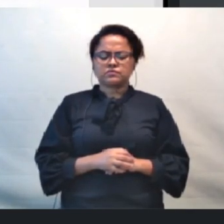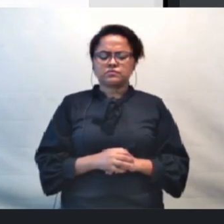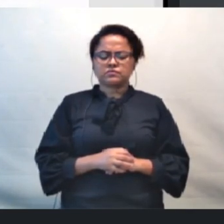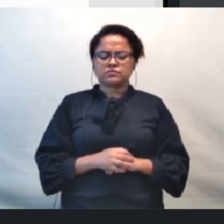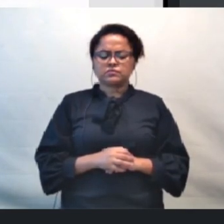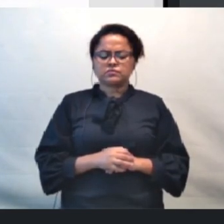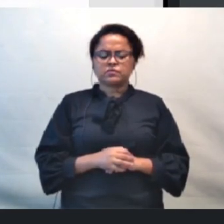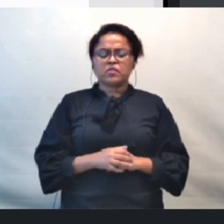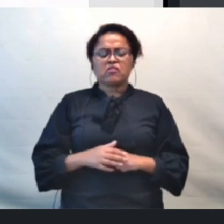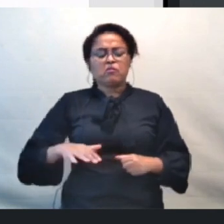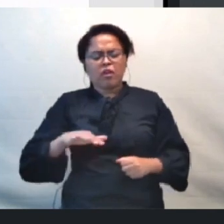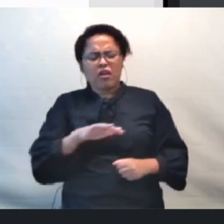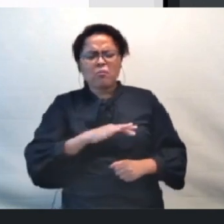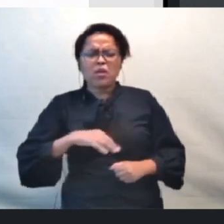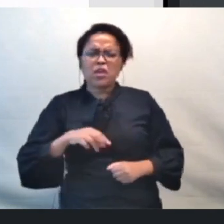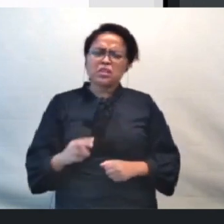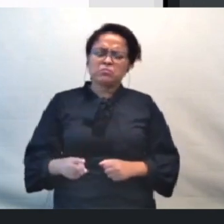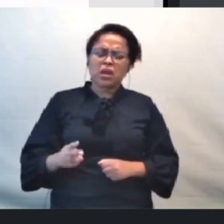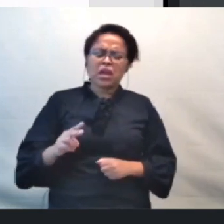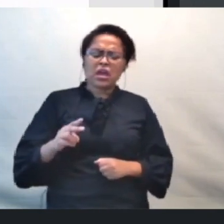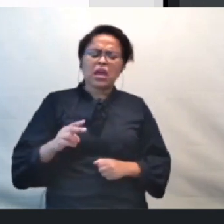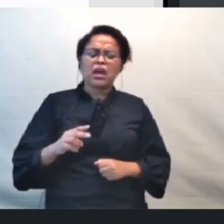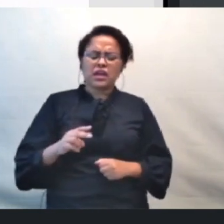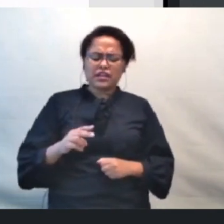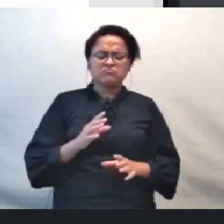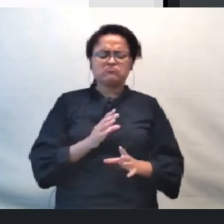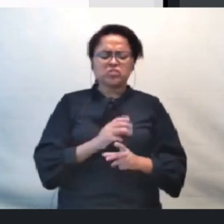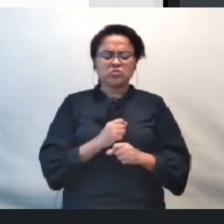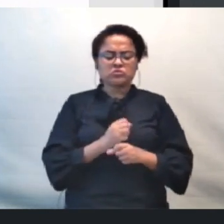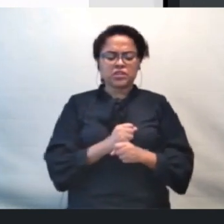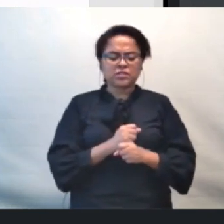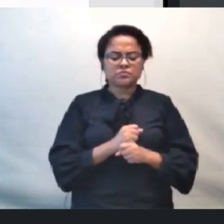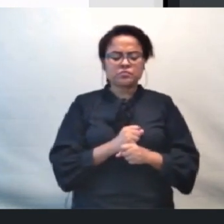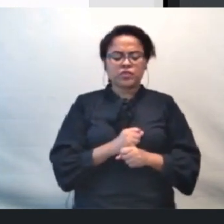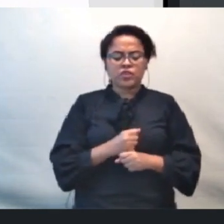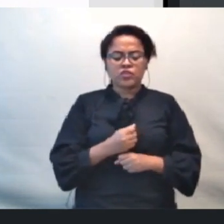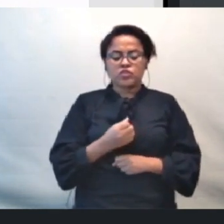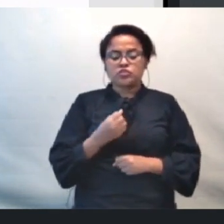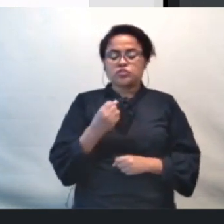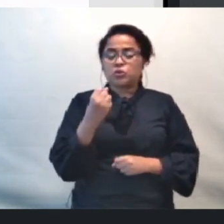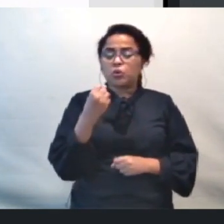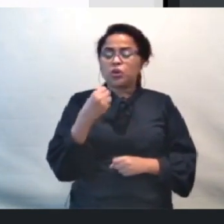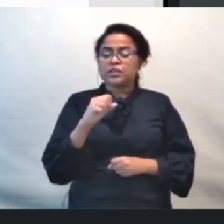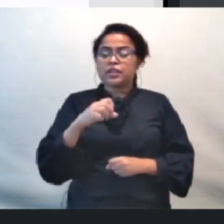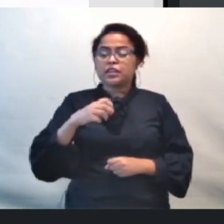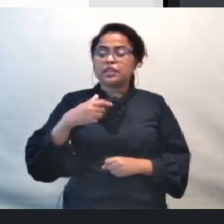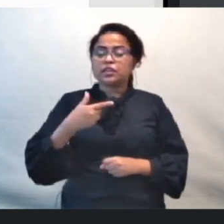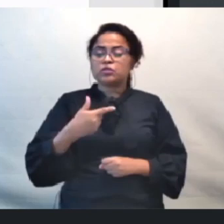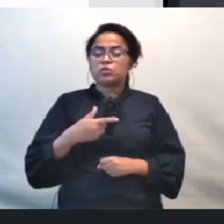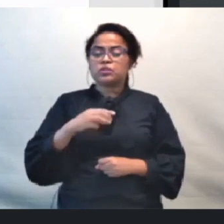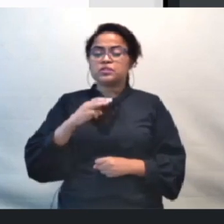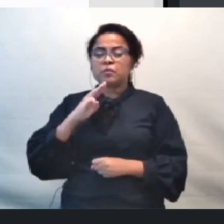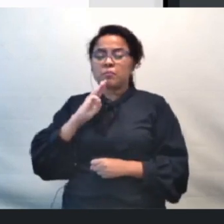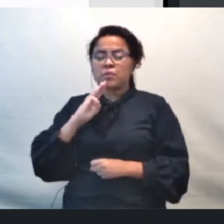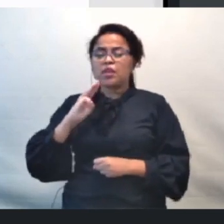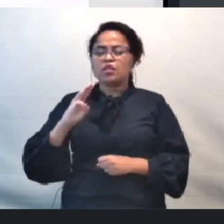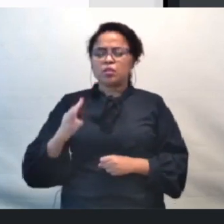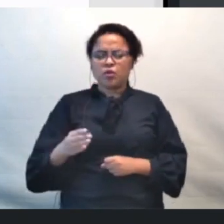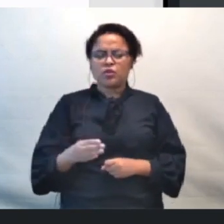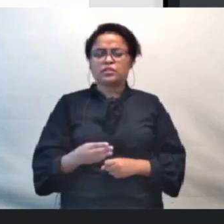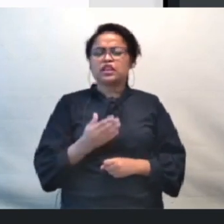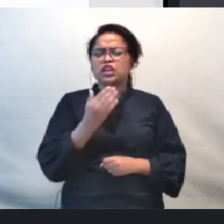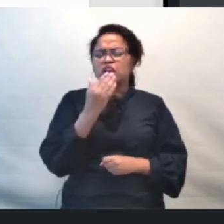ainda na mesma área de resultado, mais de 82, quase 82 milhões de